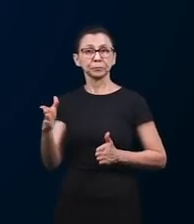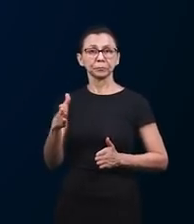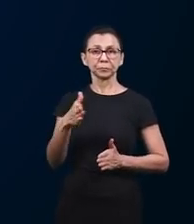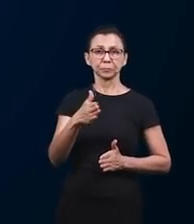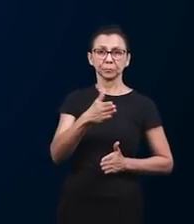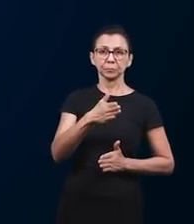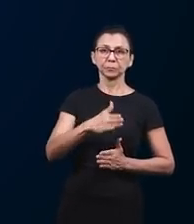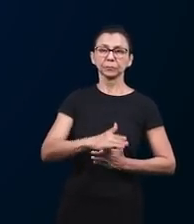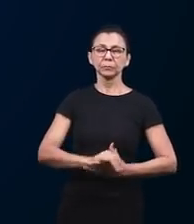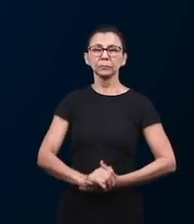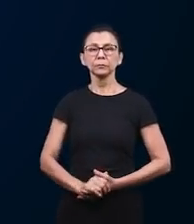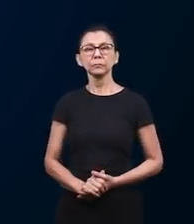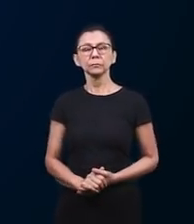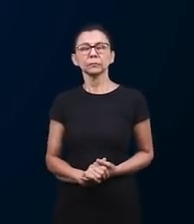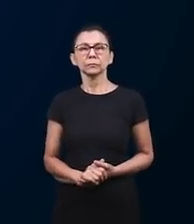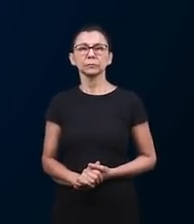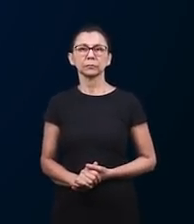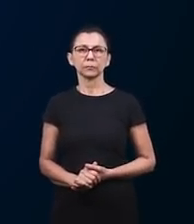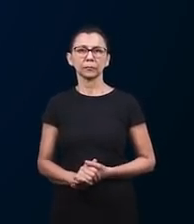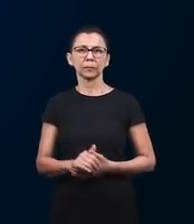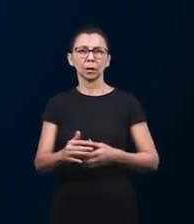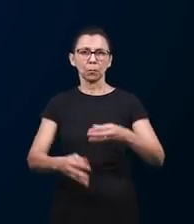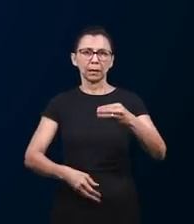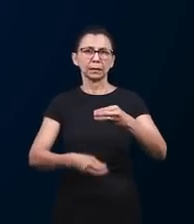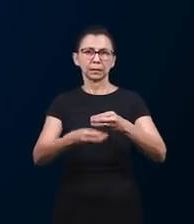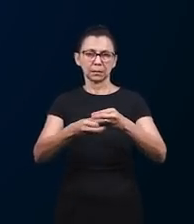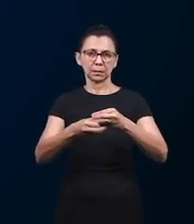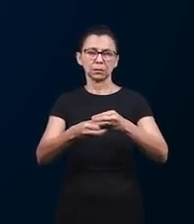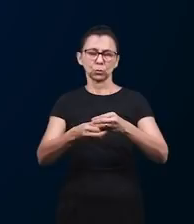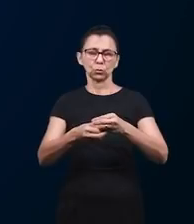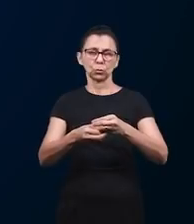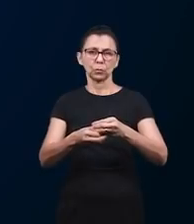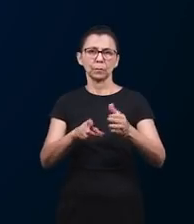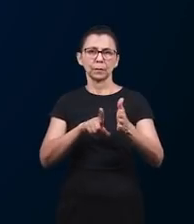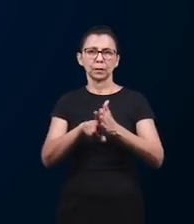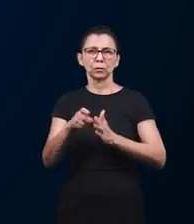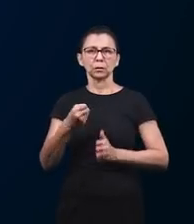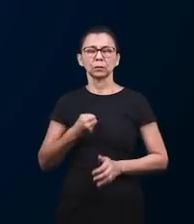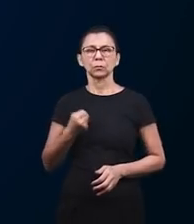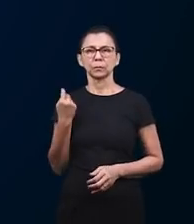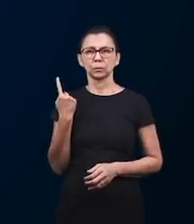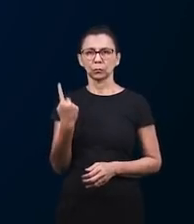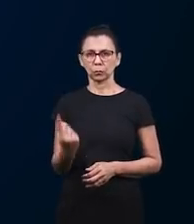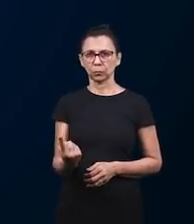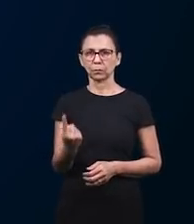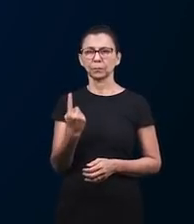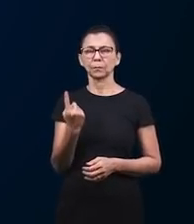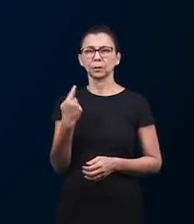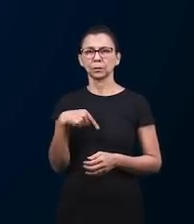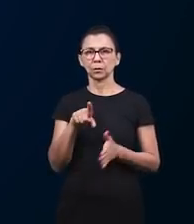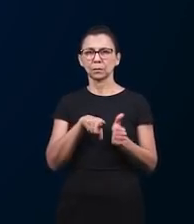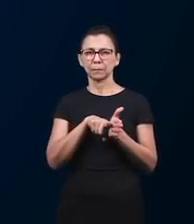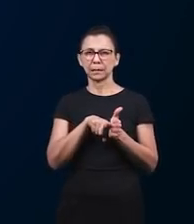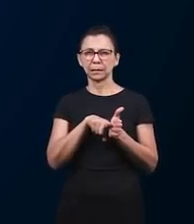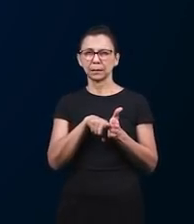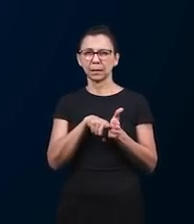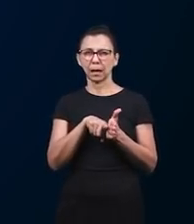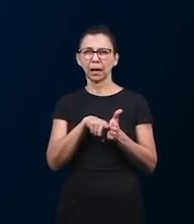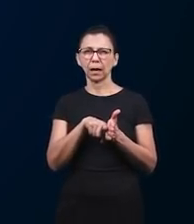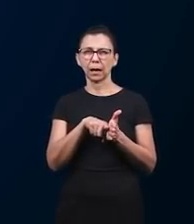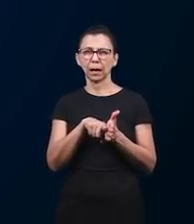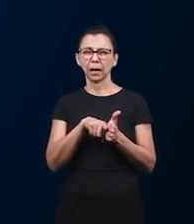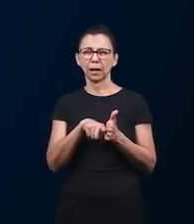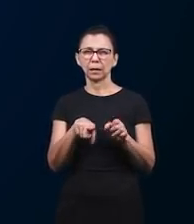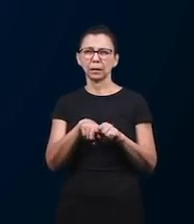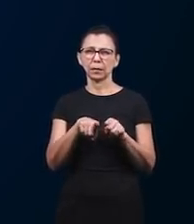de fazer um pequeno complemento à pergunta número 1, que foi deixada para que nós trabalhássemos, respondida também pelos nossos